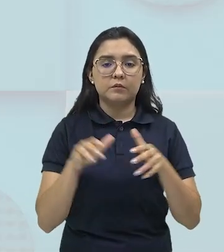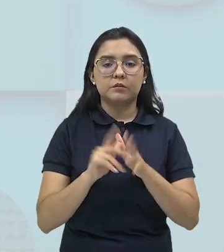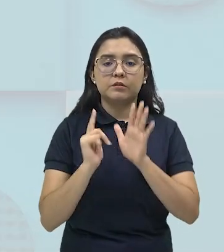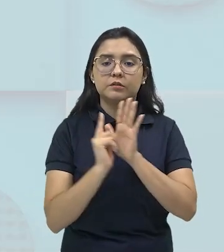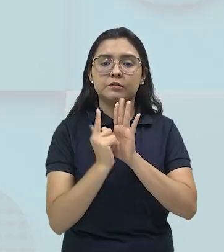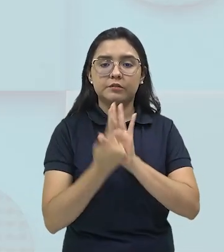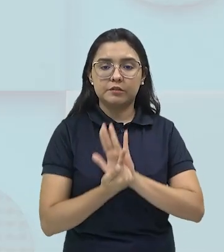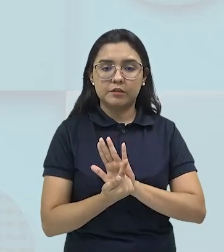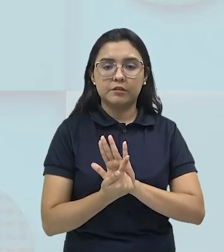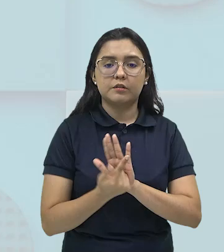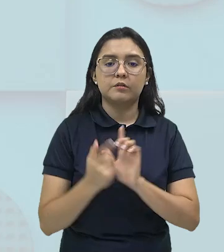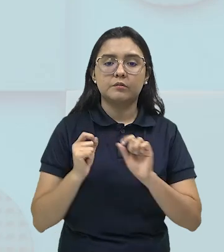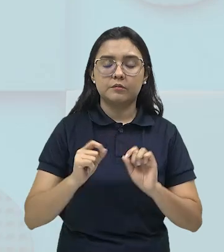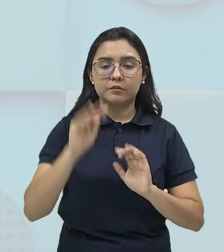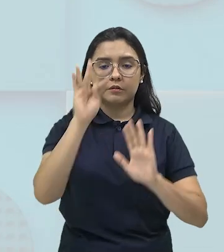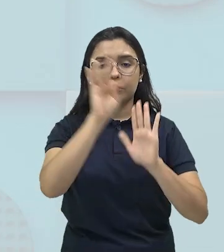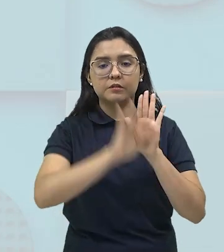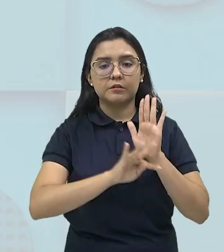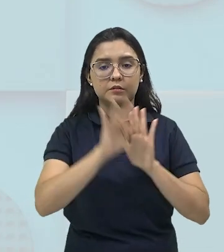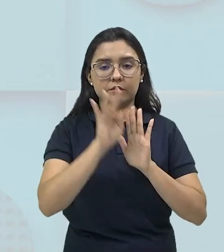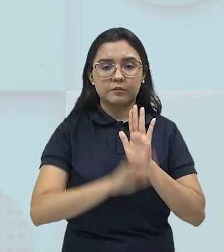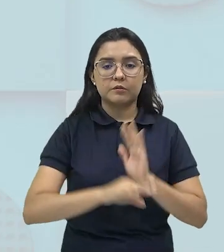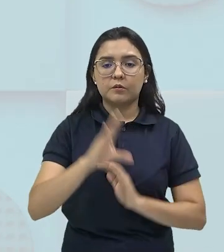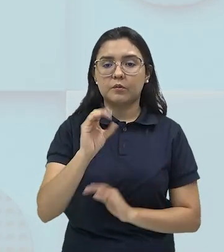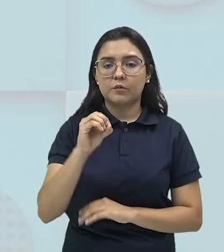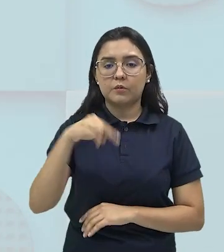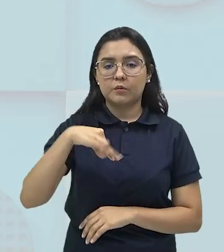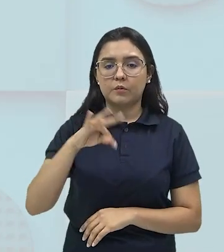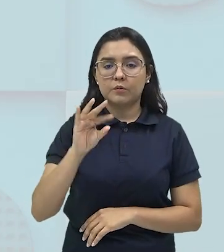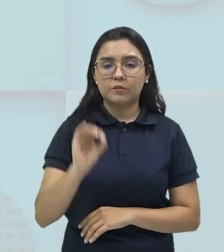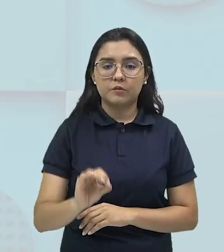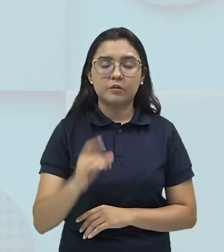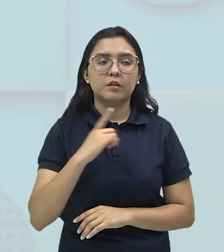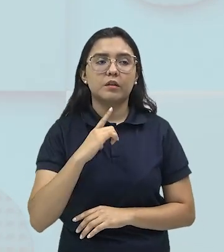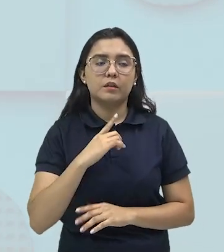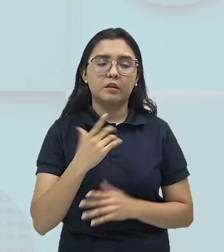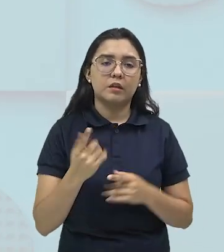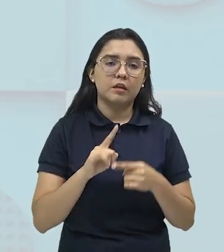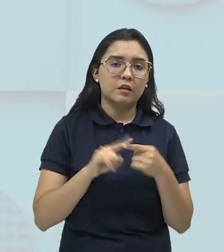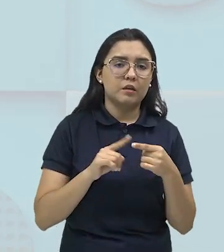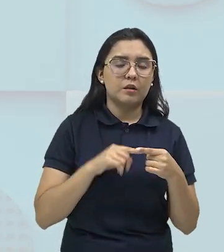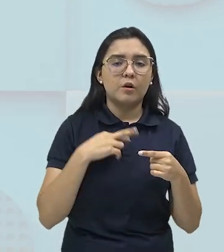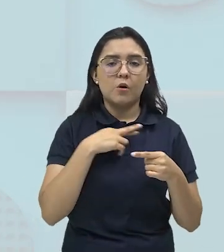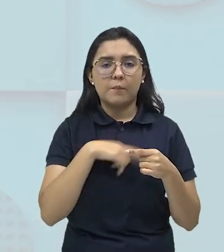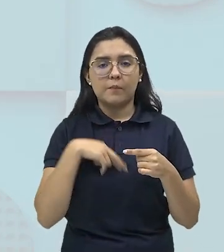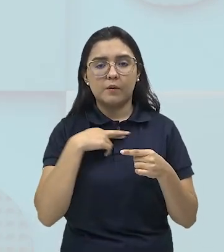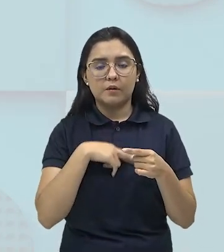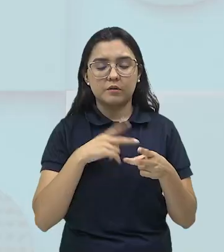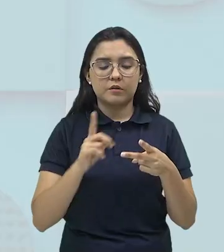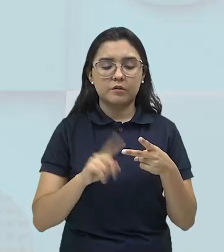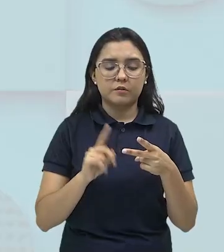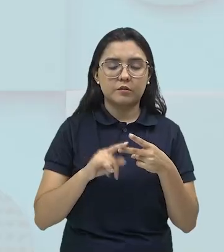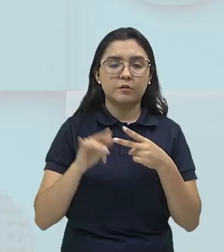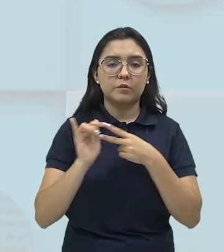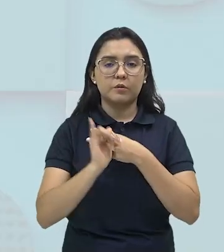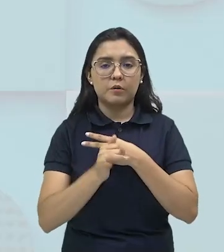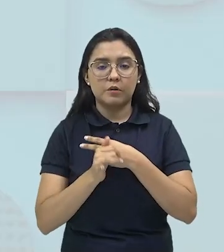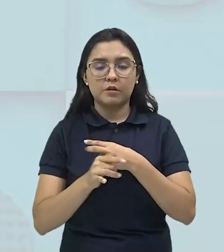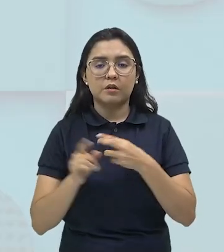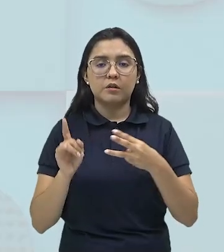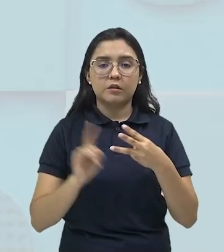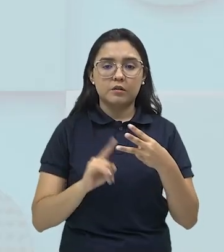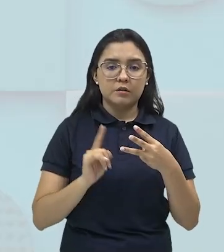gênero textual conto, né? Porque nós vamos ter romances, nós vamos ter crônicas, vamos